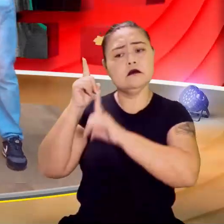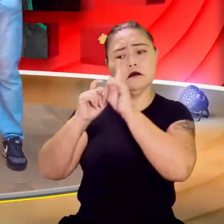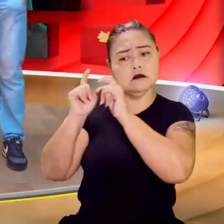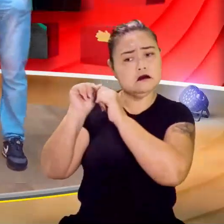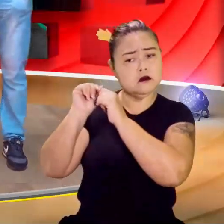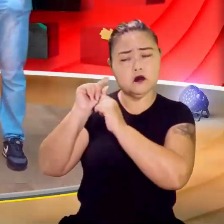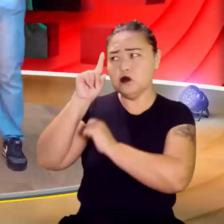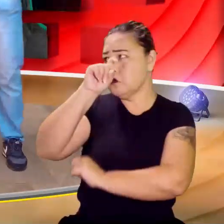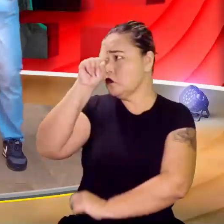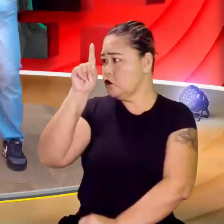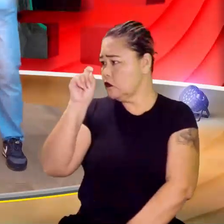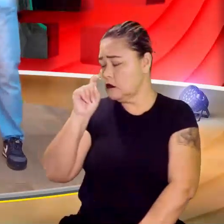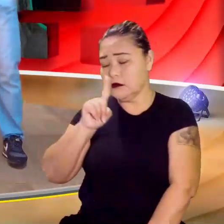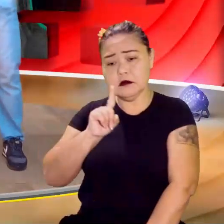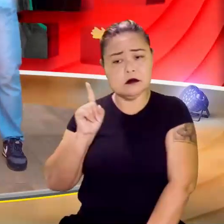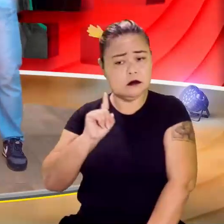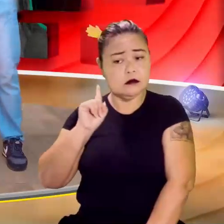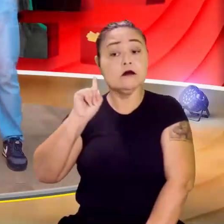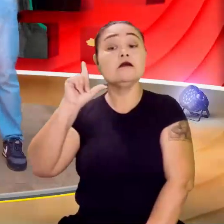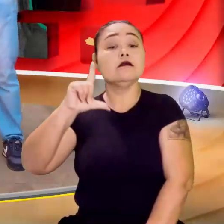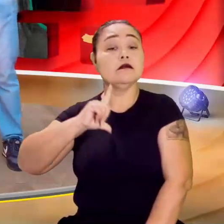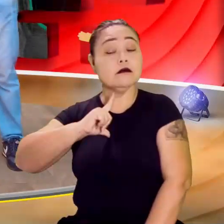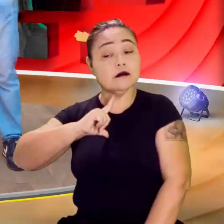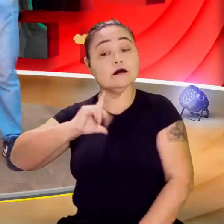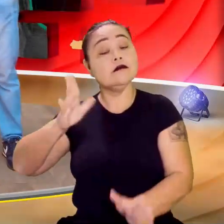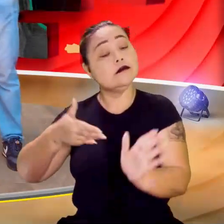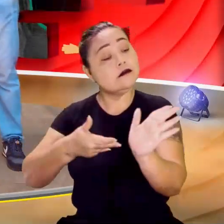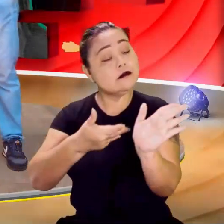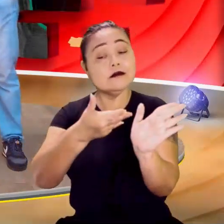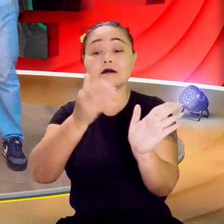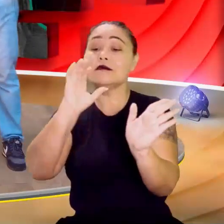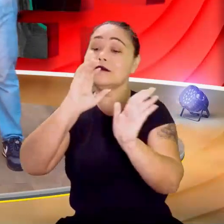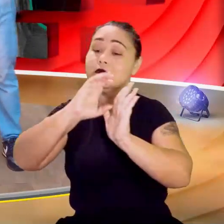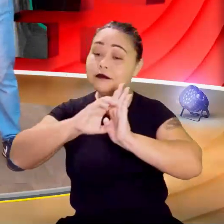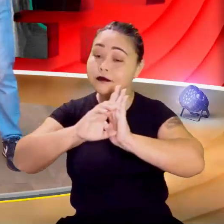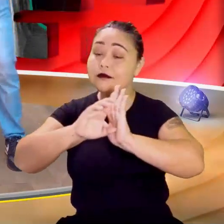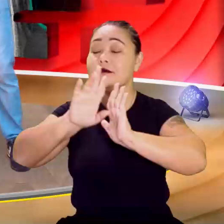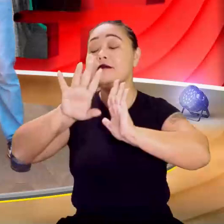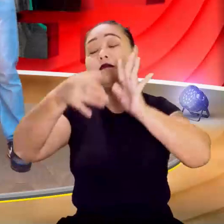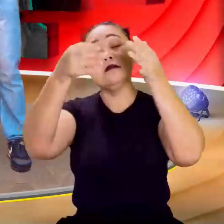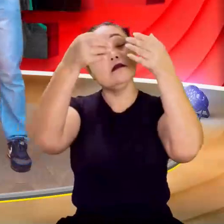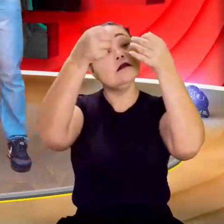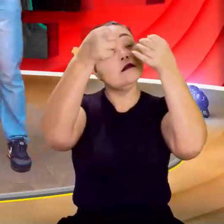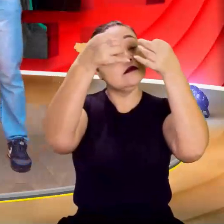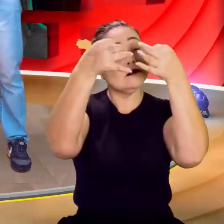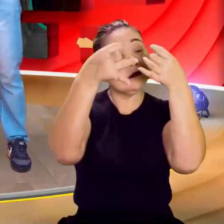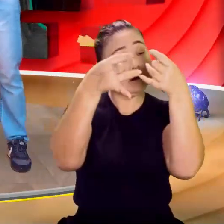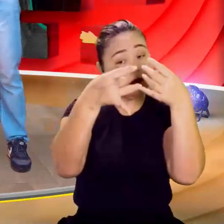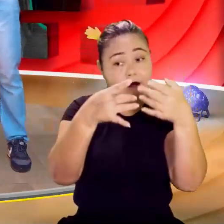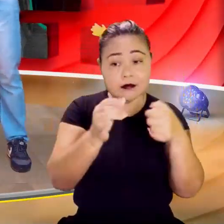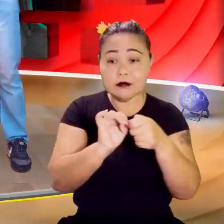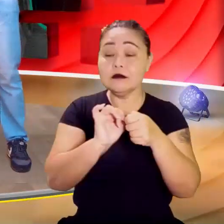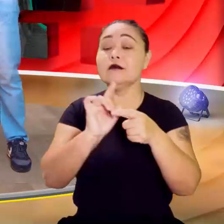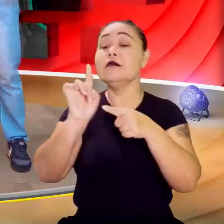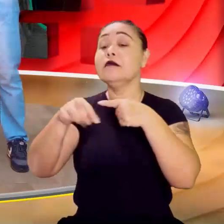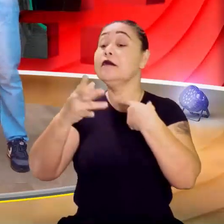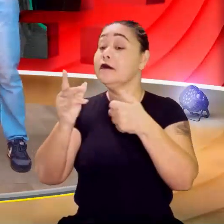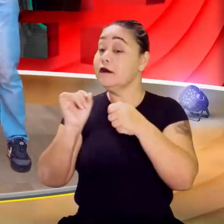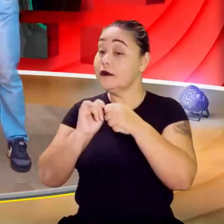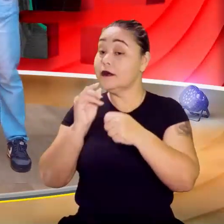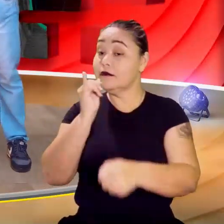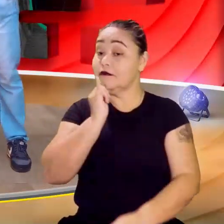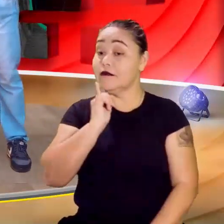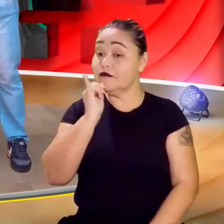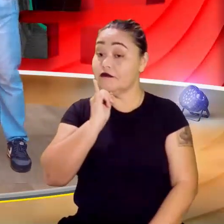de dúvida, porque a gente traz os conceitos direitinho, a gente vai explicar o tintim por tintim, vamos fazer exemplos, né?